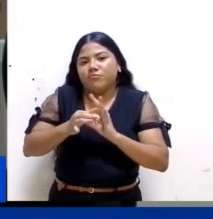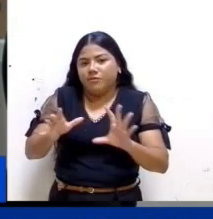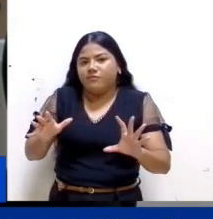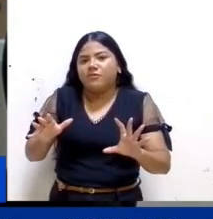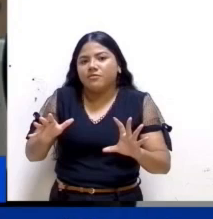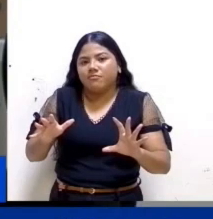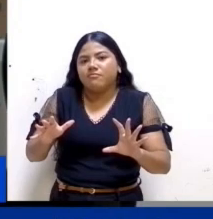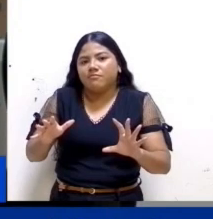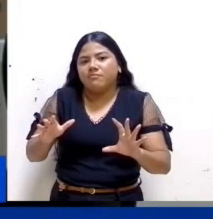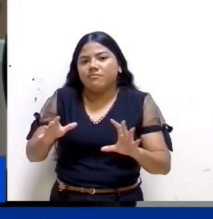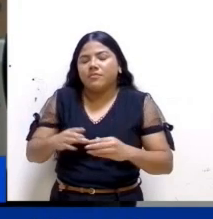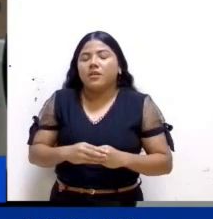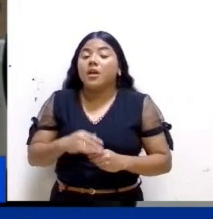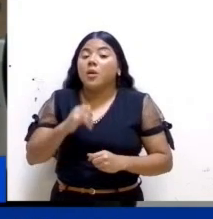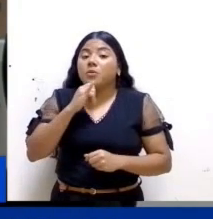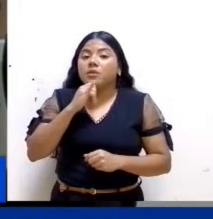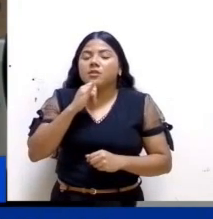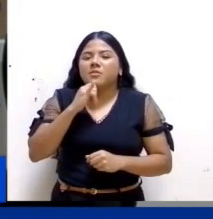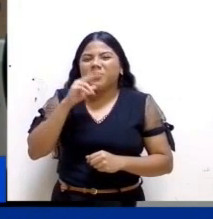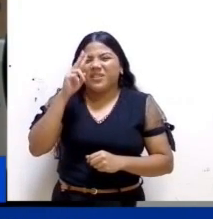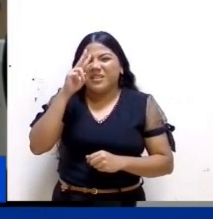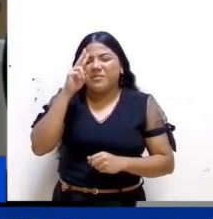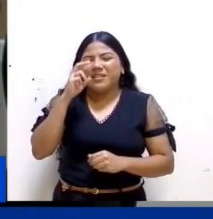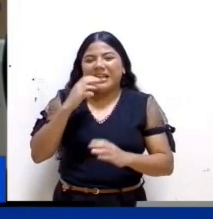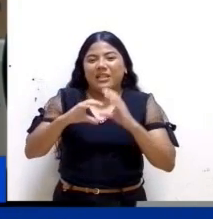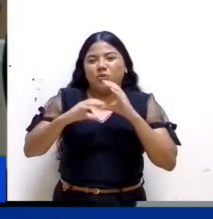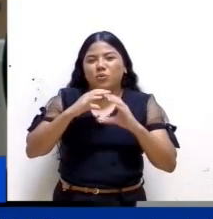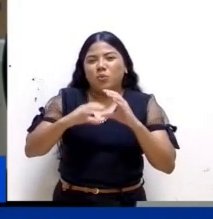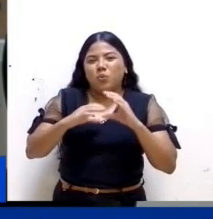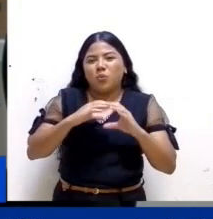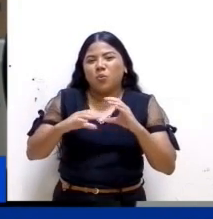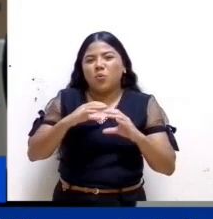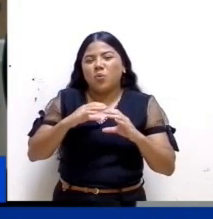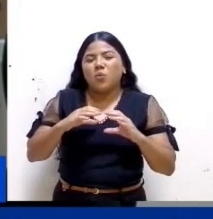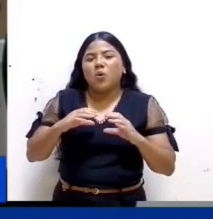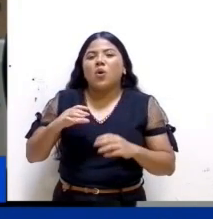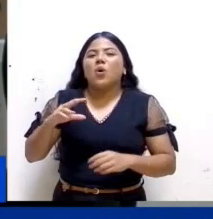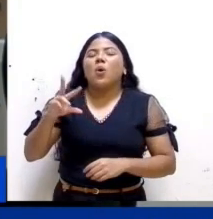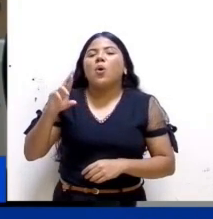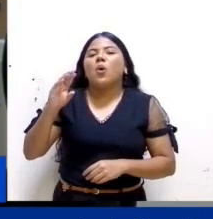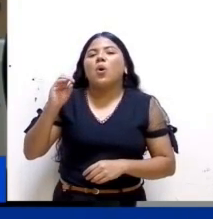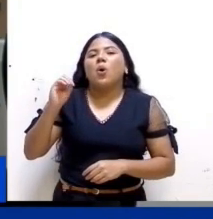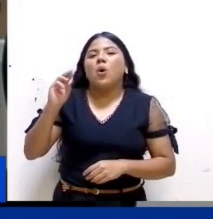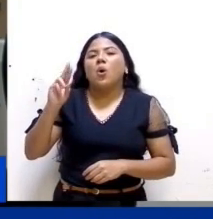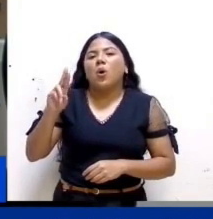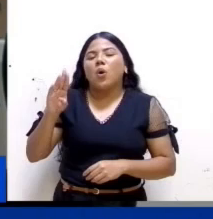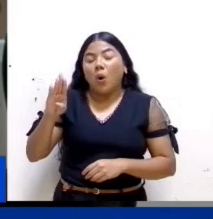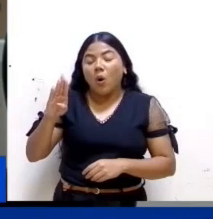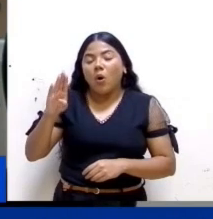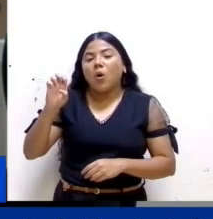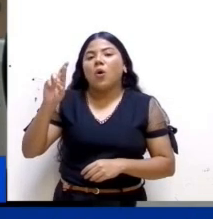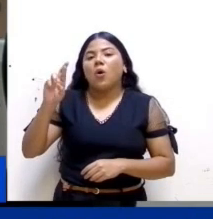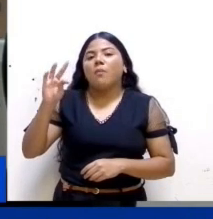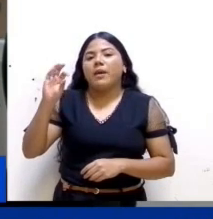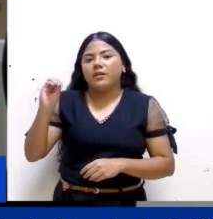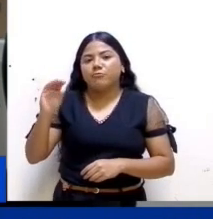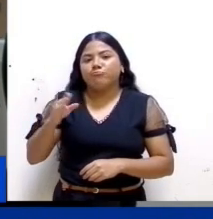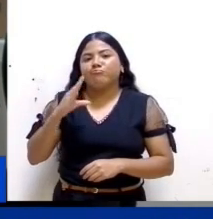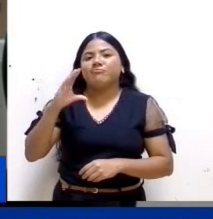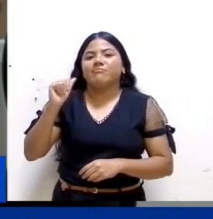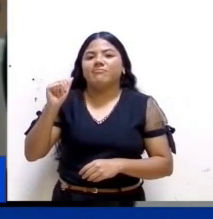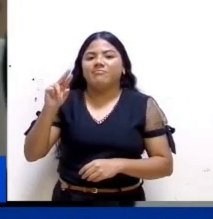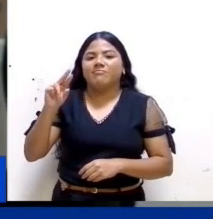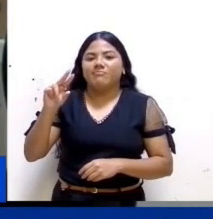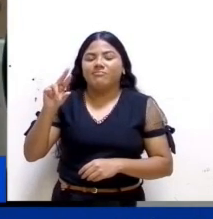O Roberto Carlos, ele foi se casar na Argentina. Porque